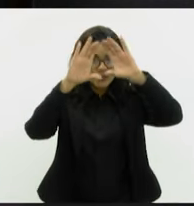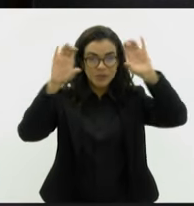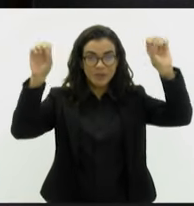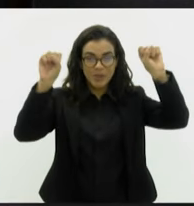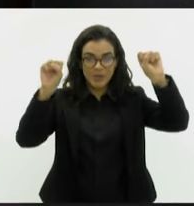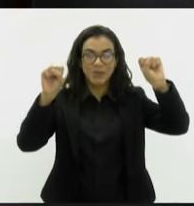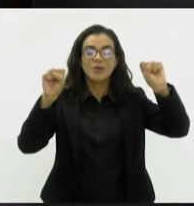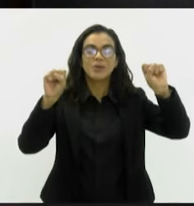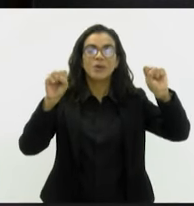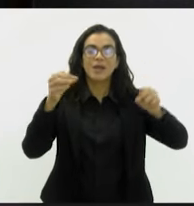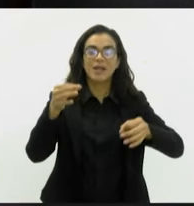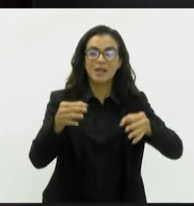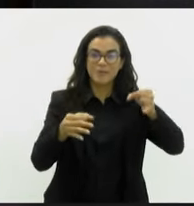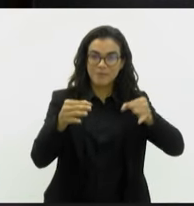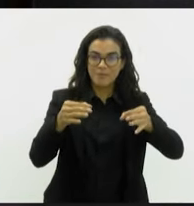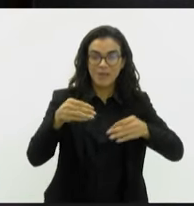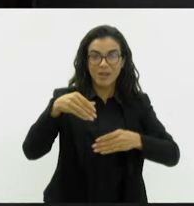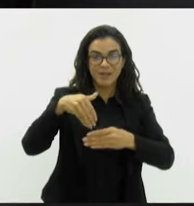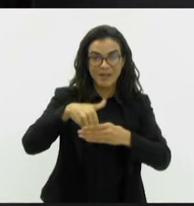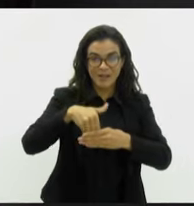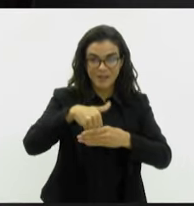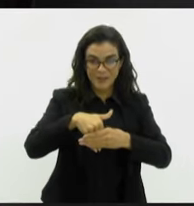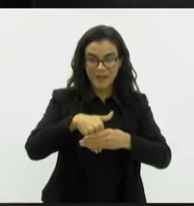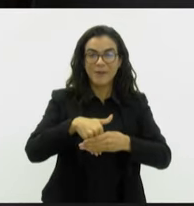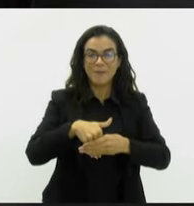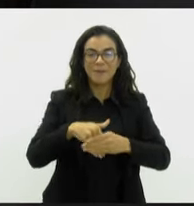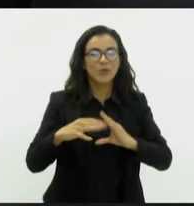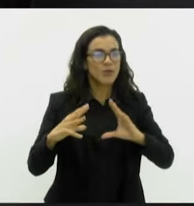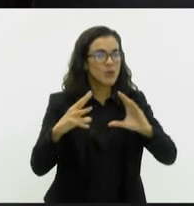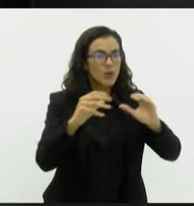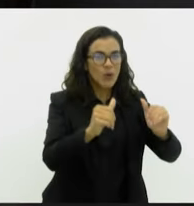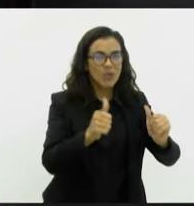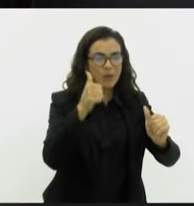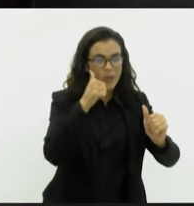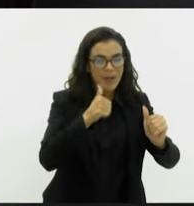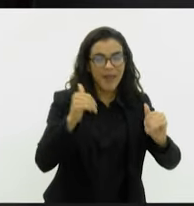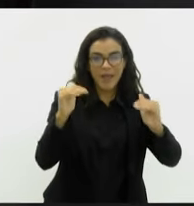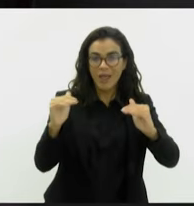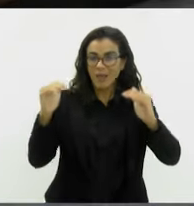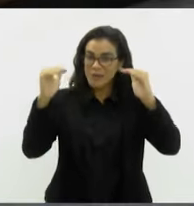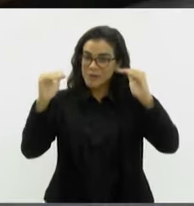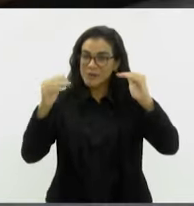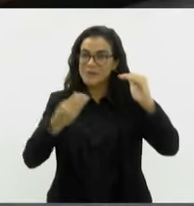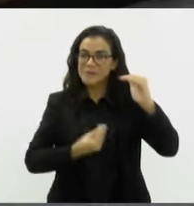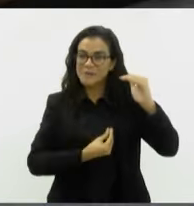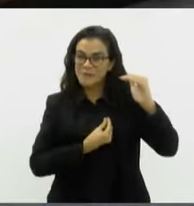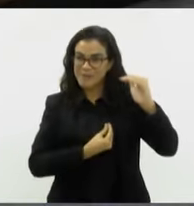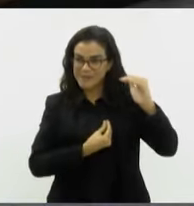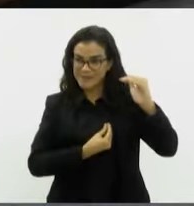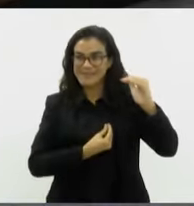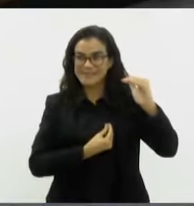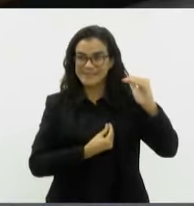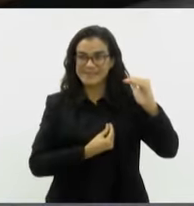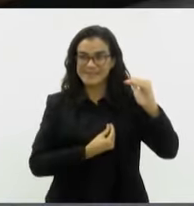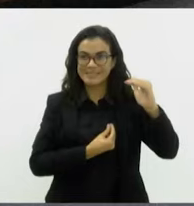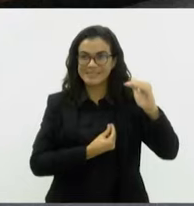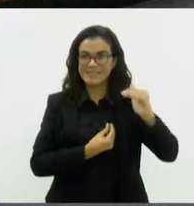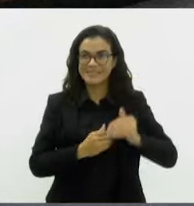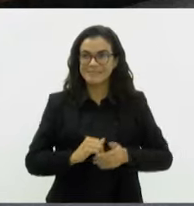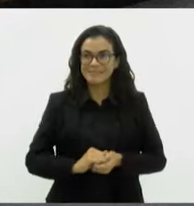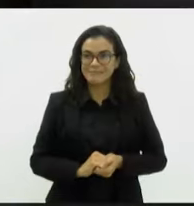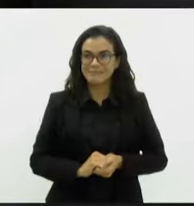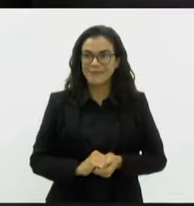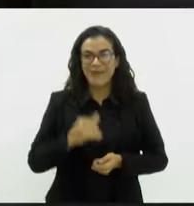pessoa saudar todas as mulheres e todas as autoridades presentes pra gente não se tornar eh